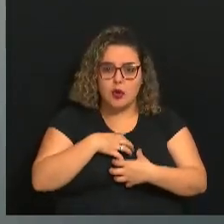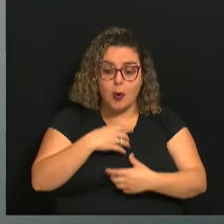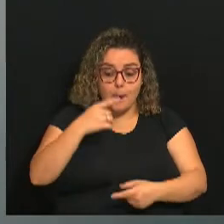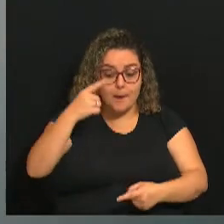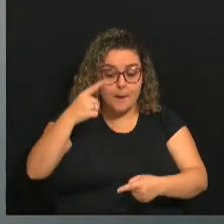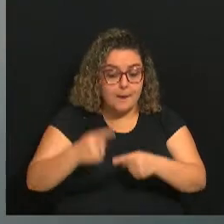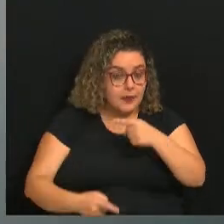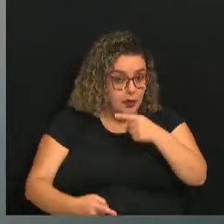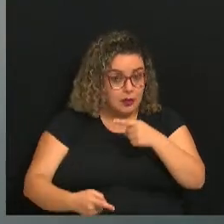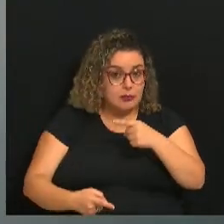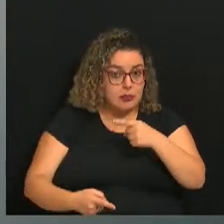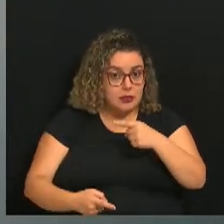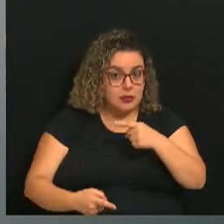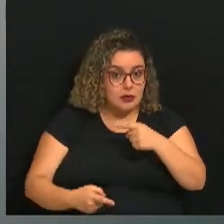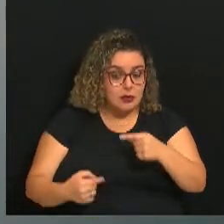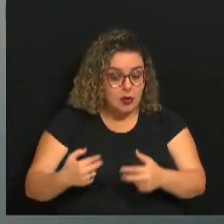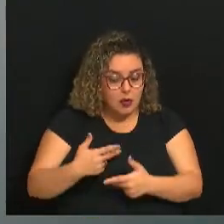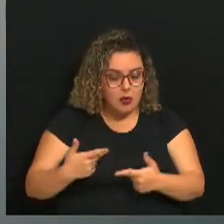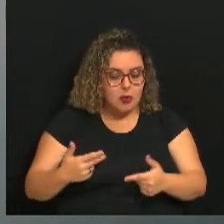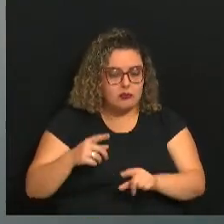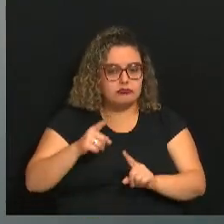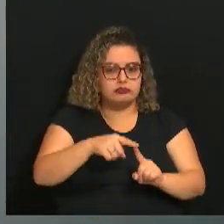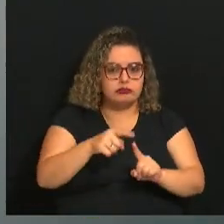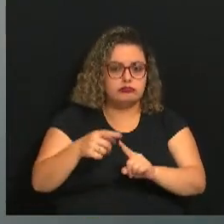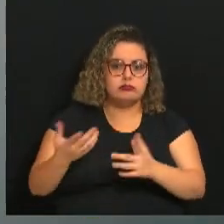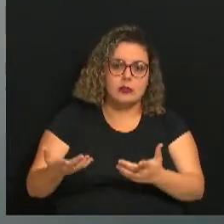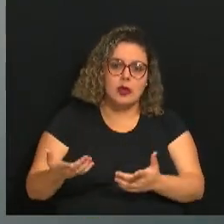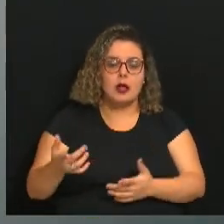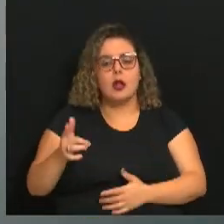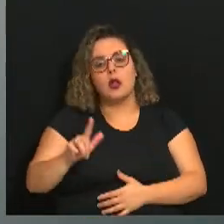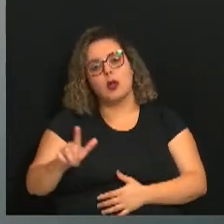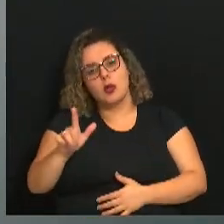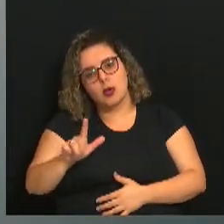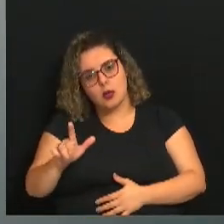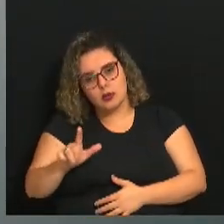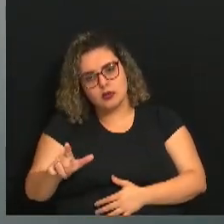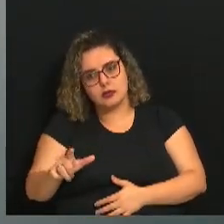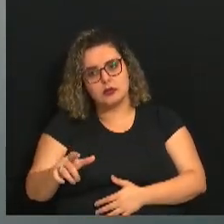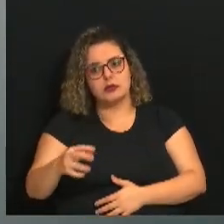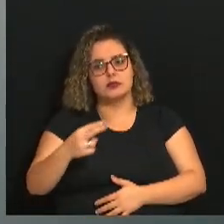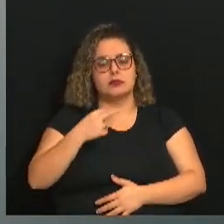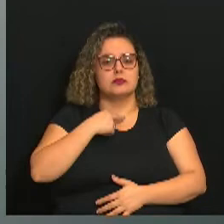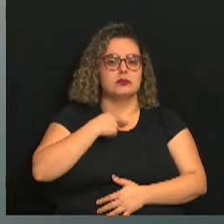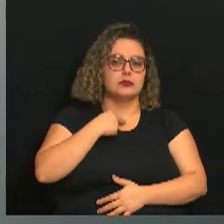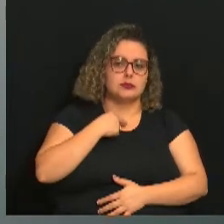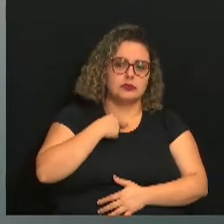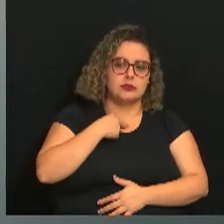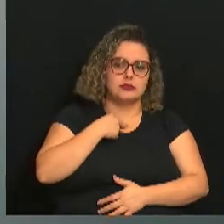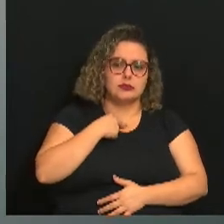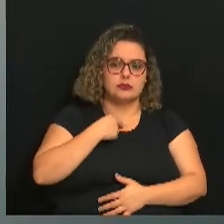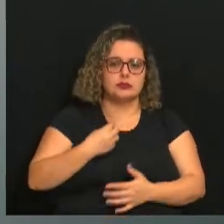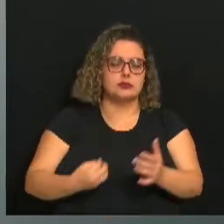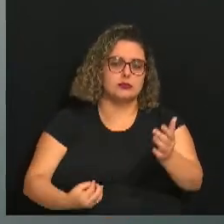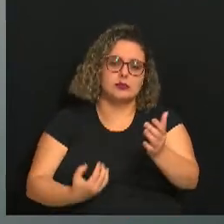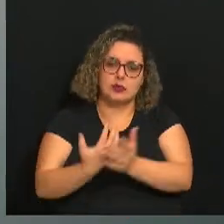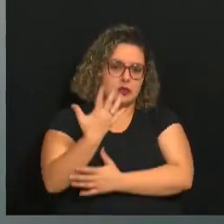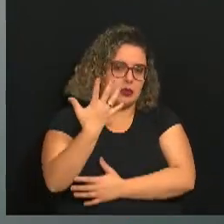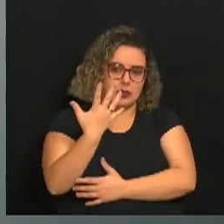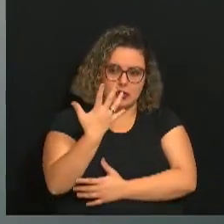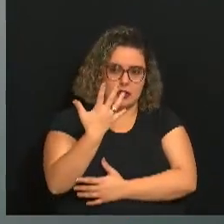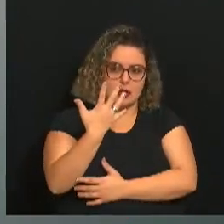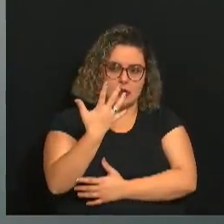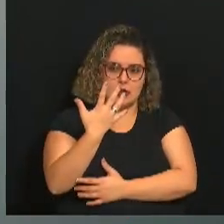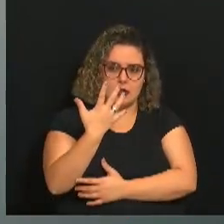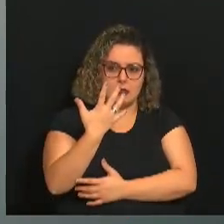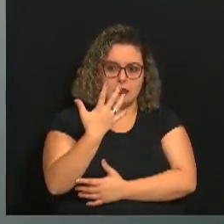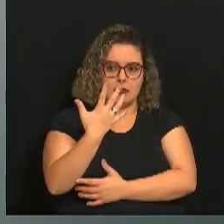situações desse tipo. É claro que a gente não pode criar ali um termo de referência que